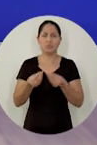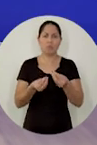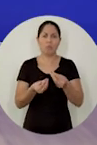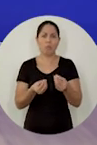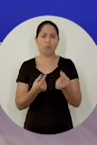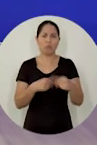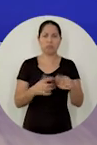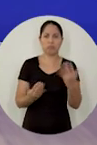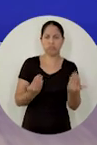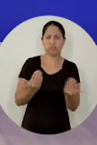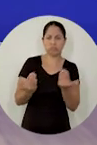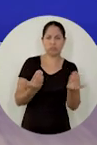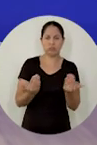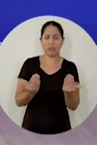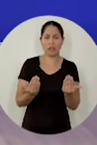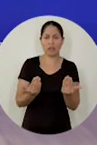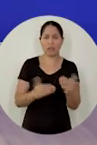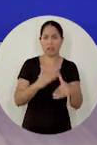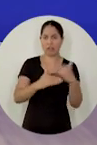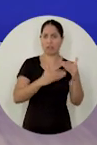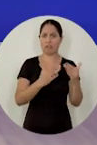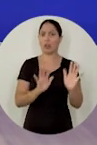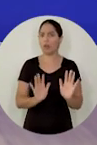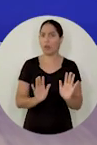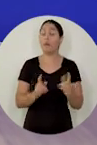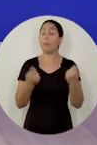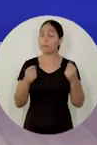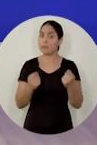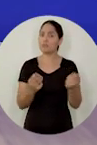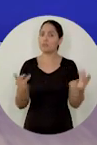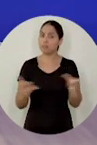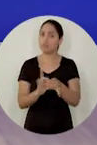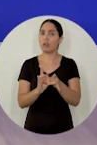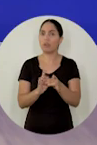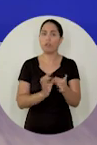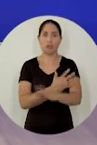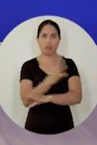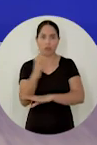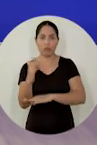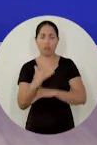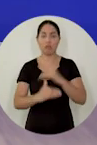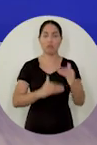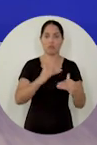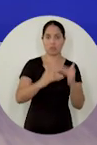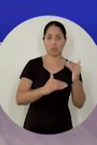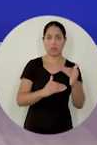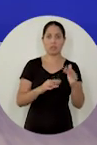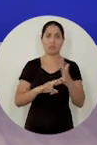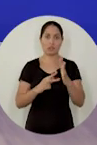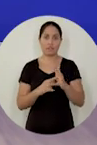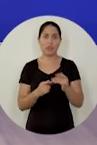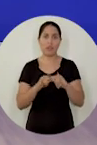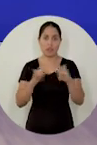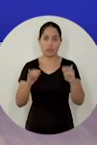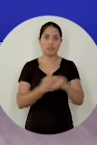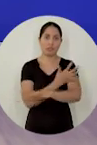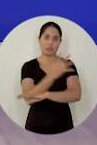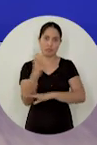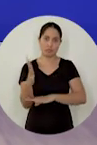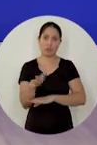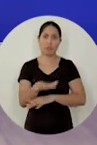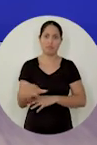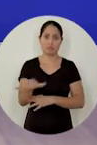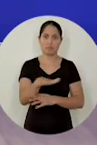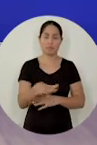confundido com crescimento econômico, pois este, em princípio, depende do consumo crescente de energia e recursos